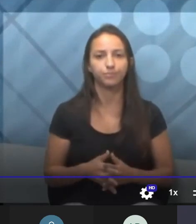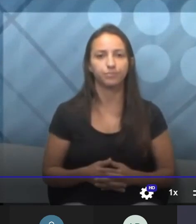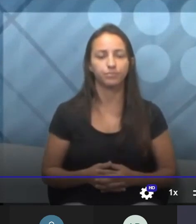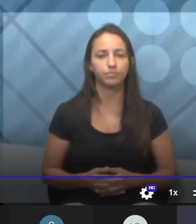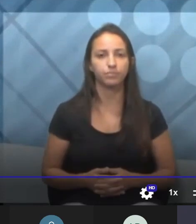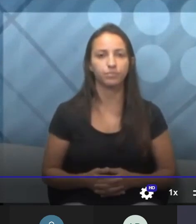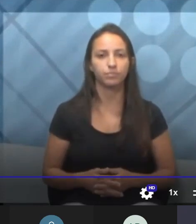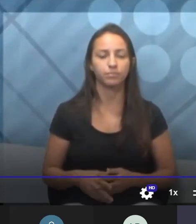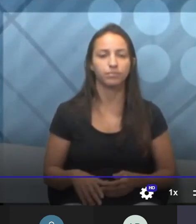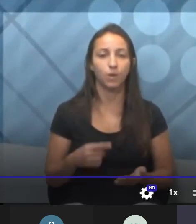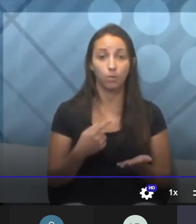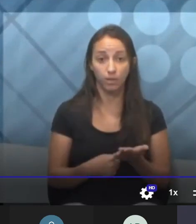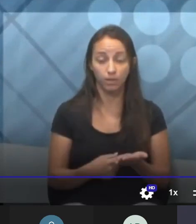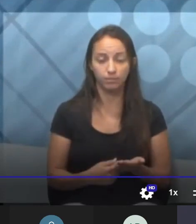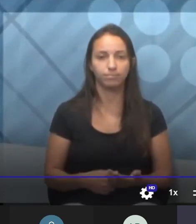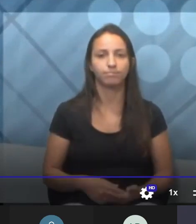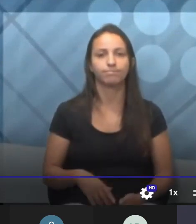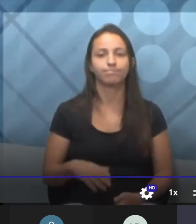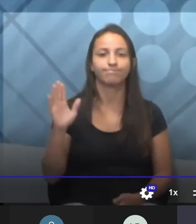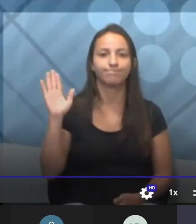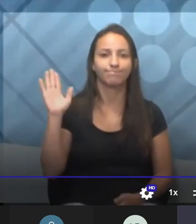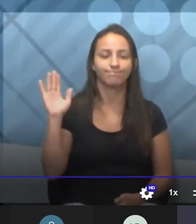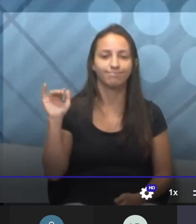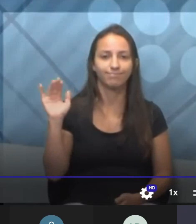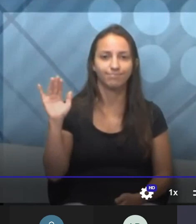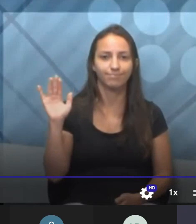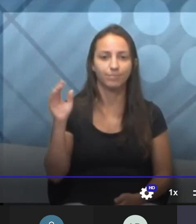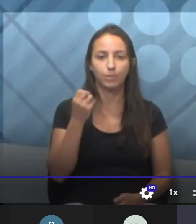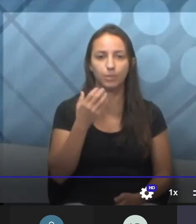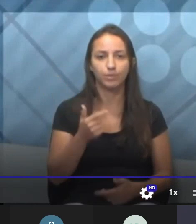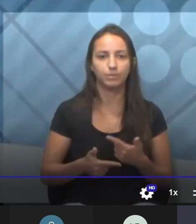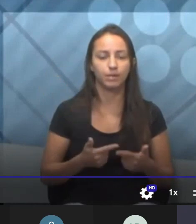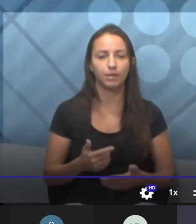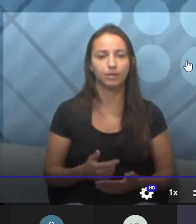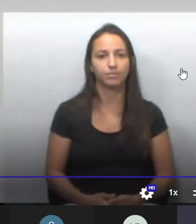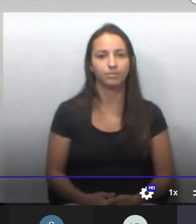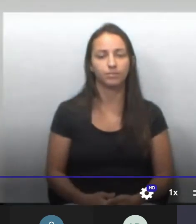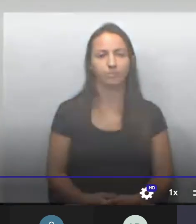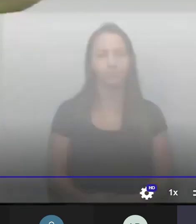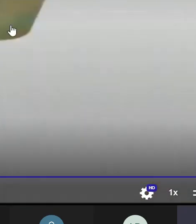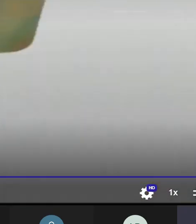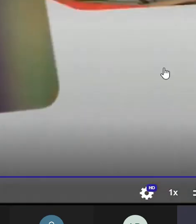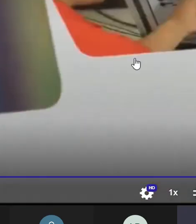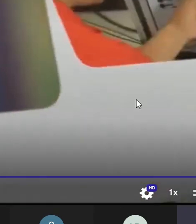maneira possível. Tudo bem? Combinado assim? Então, empenhe-se, um bom trabalho. Até a próxima.